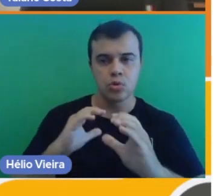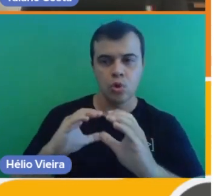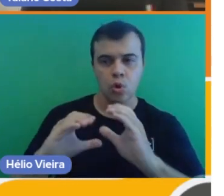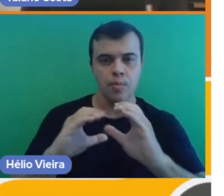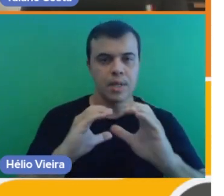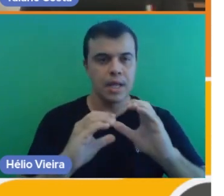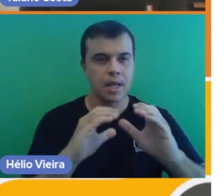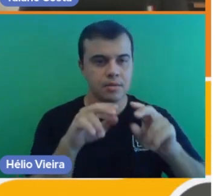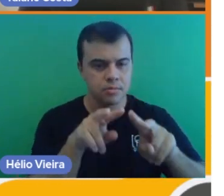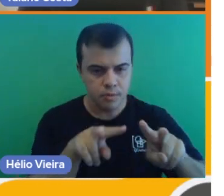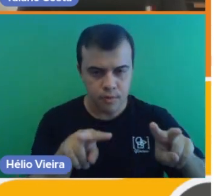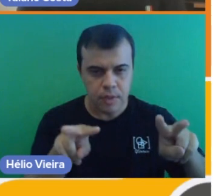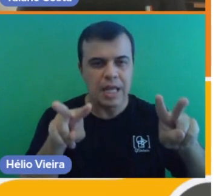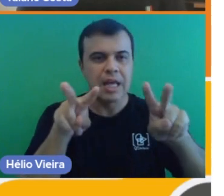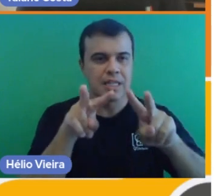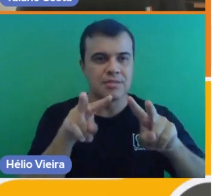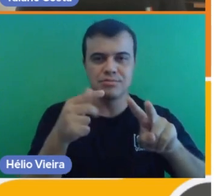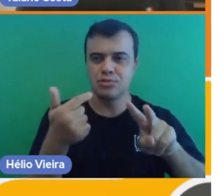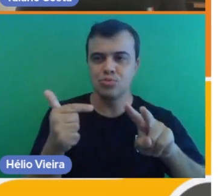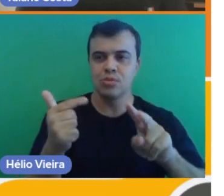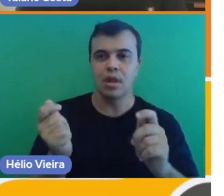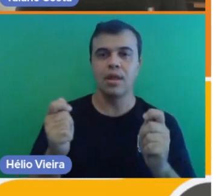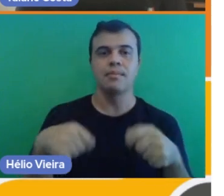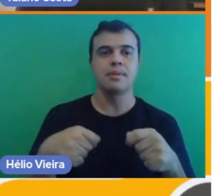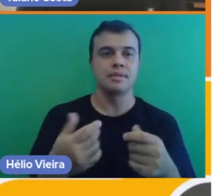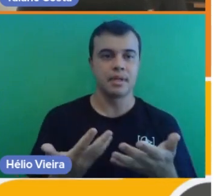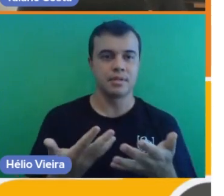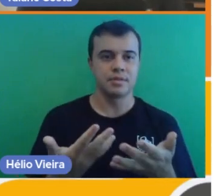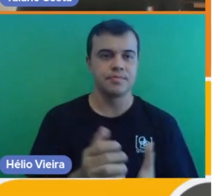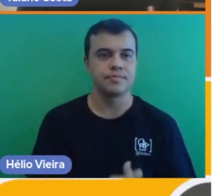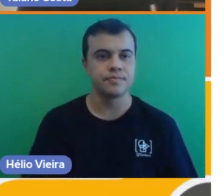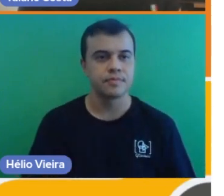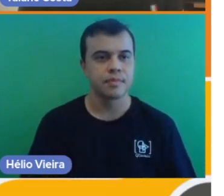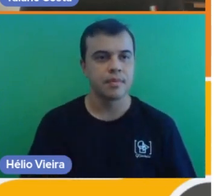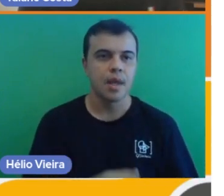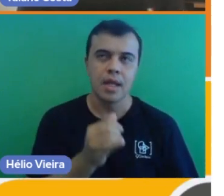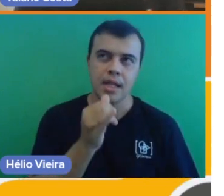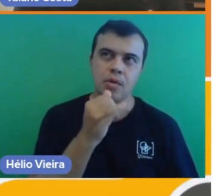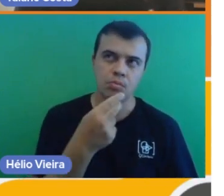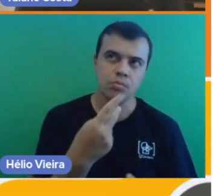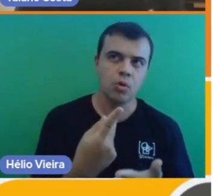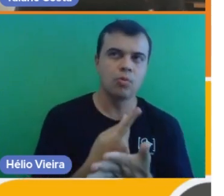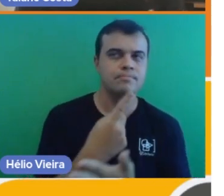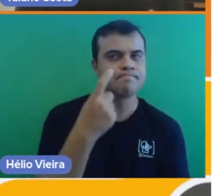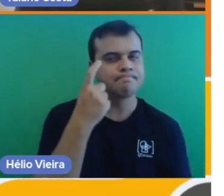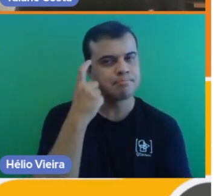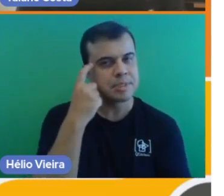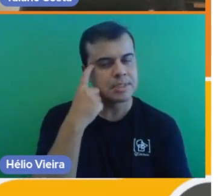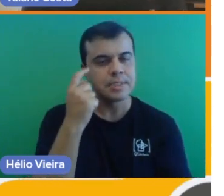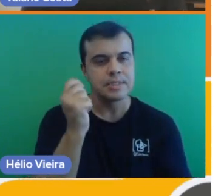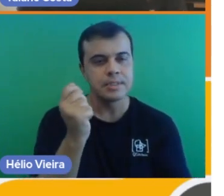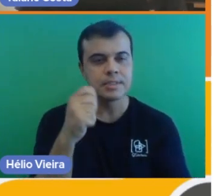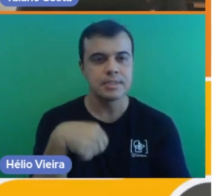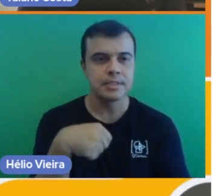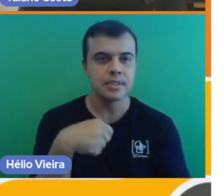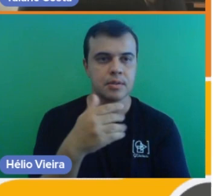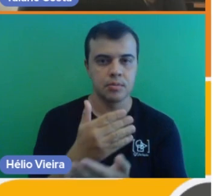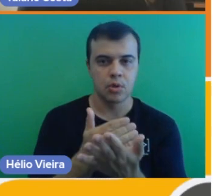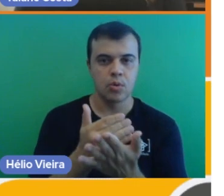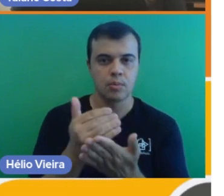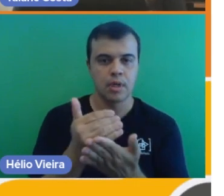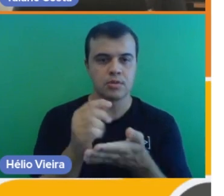comunicamos visualmente sem essa habilidade? São questões que a gente pode levar, né, na